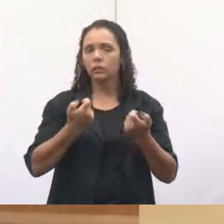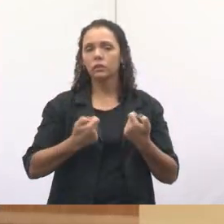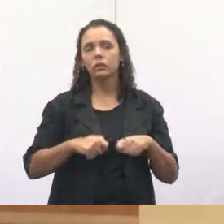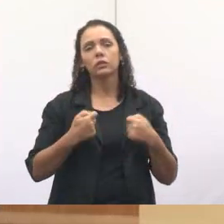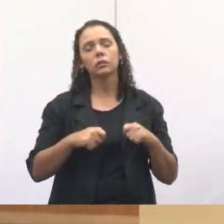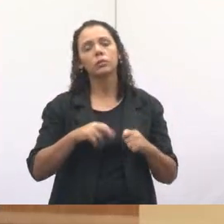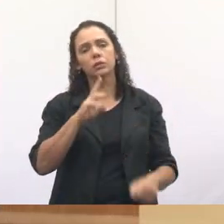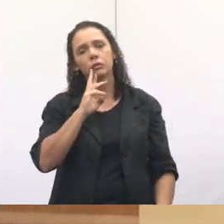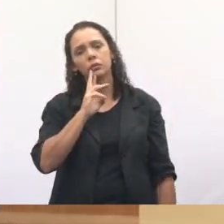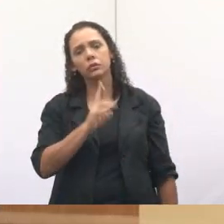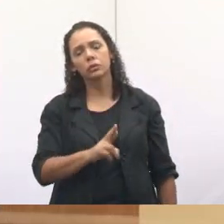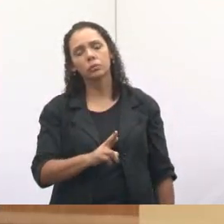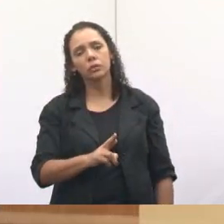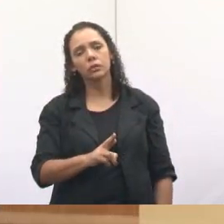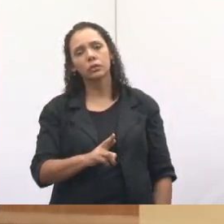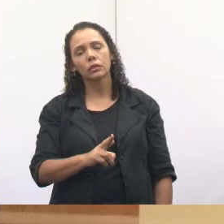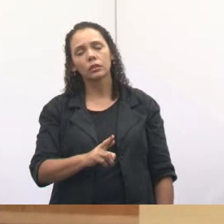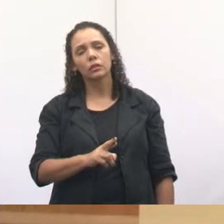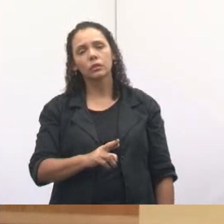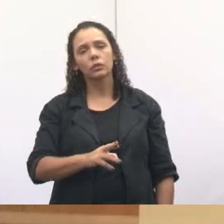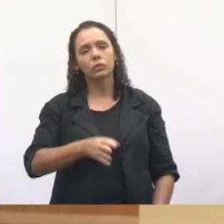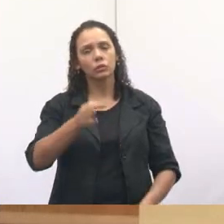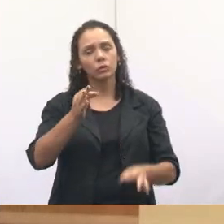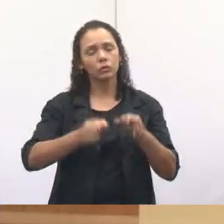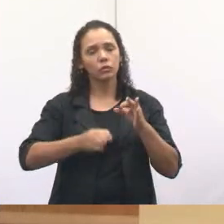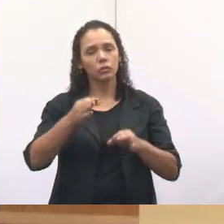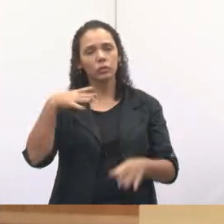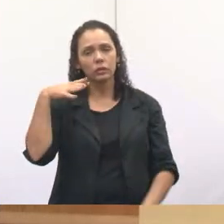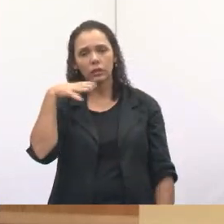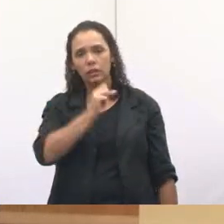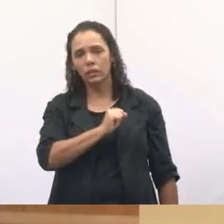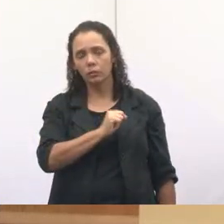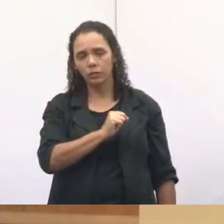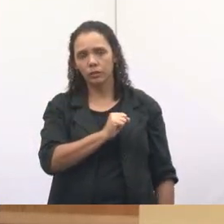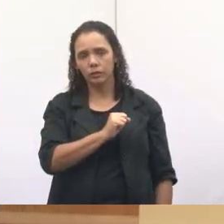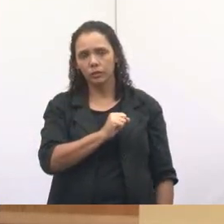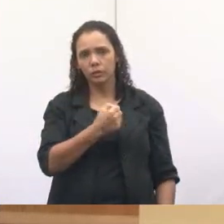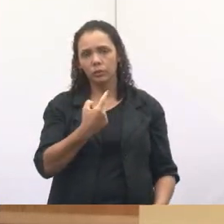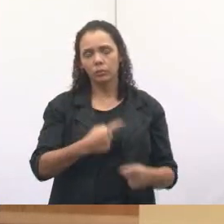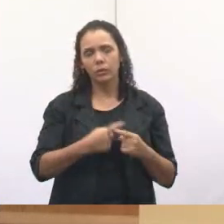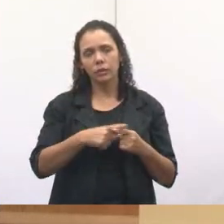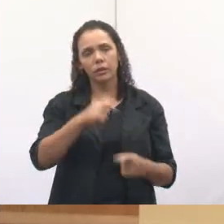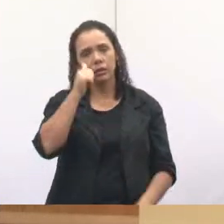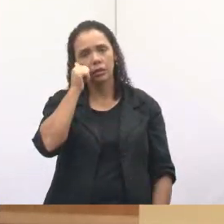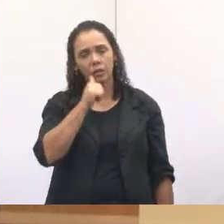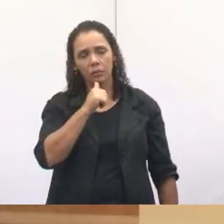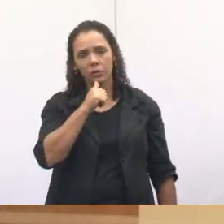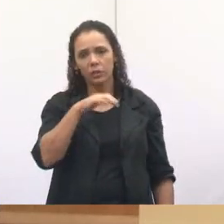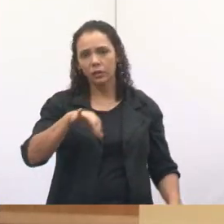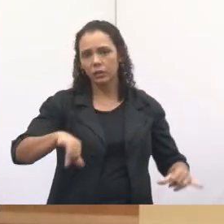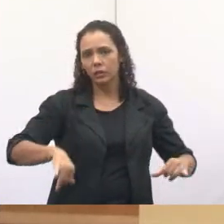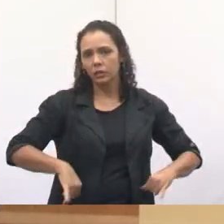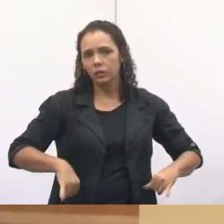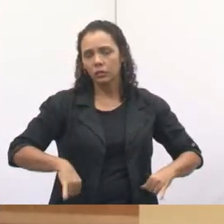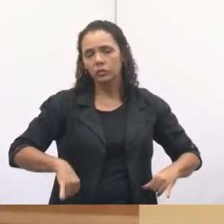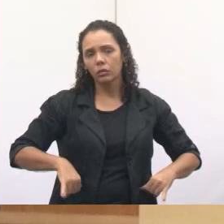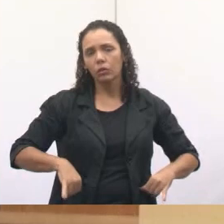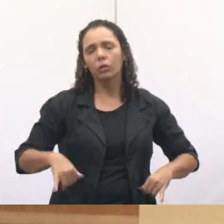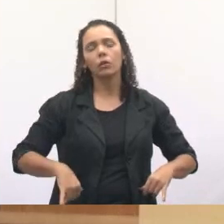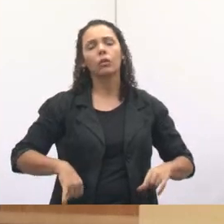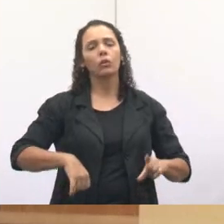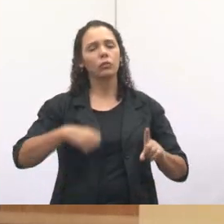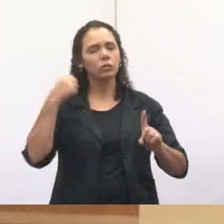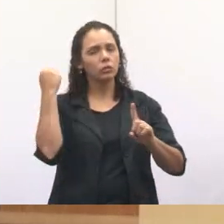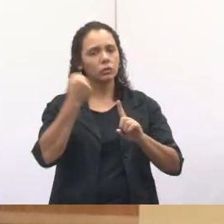precisam de uma resposta do Poder Judiciário rápida, célere, porque a mulher que está em situação de violência, em situação